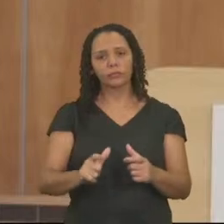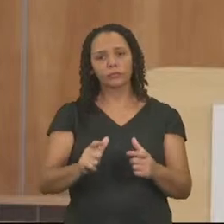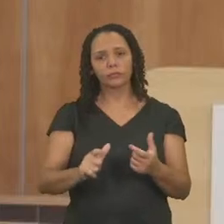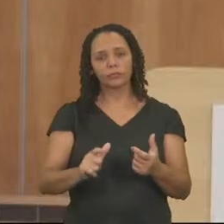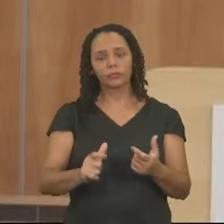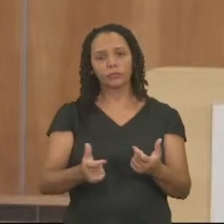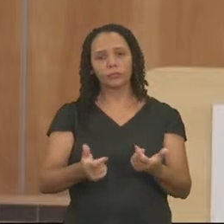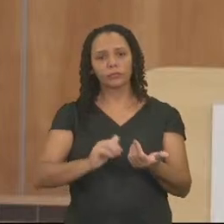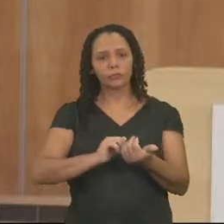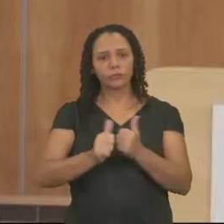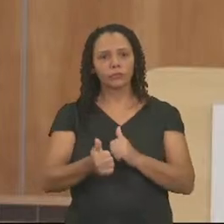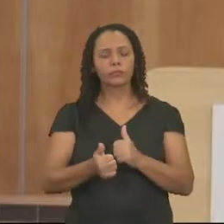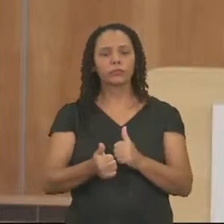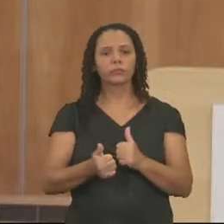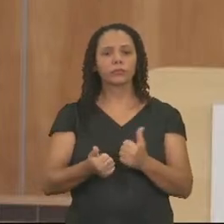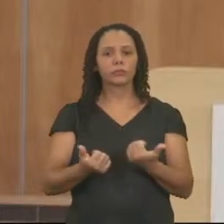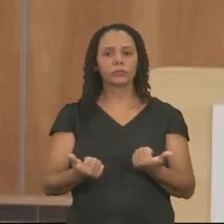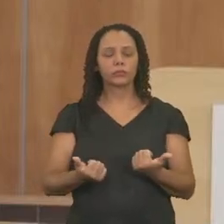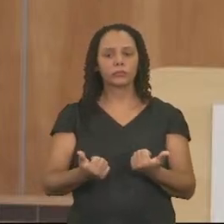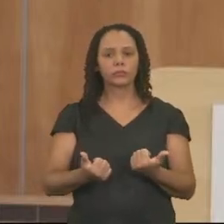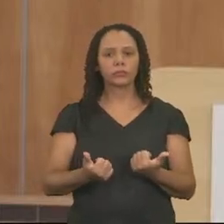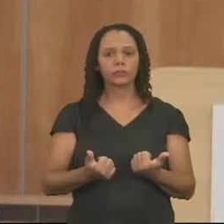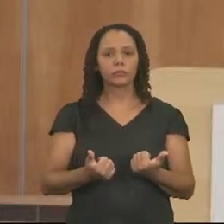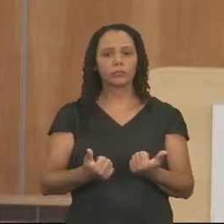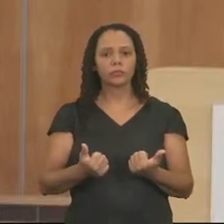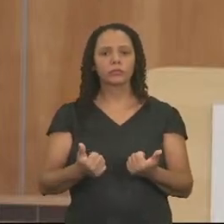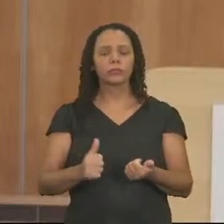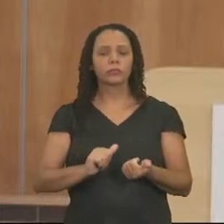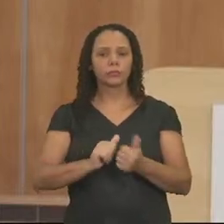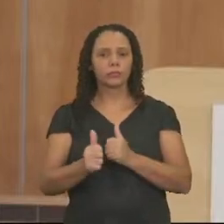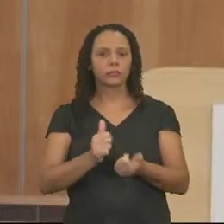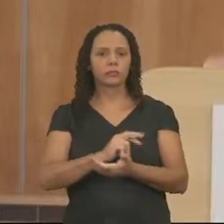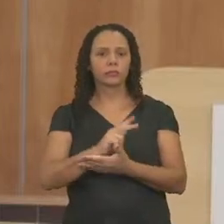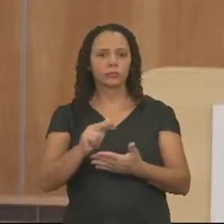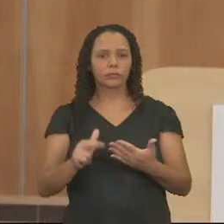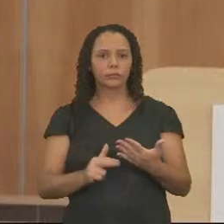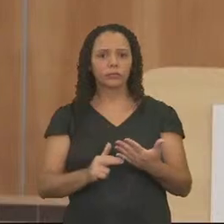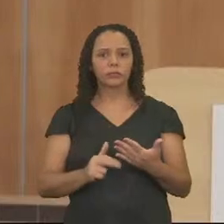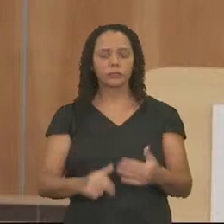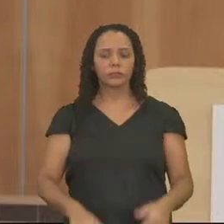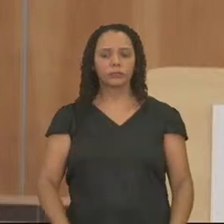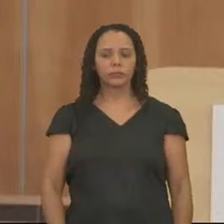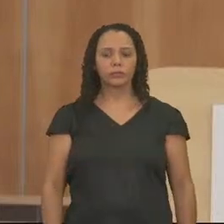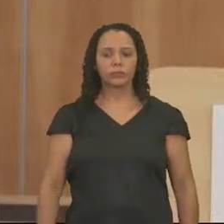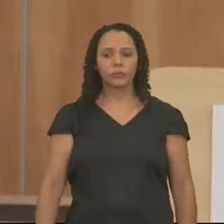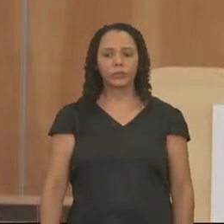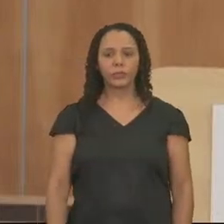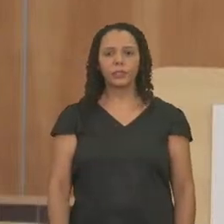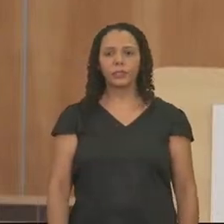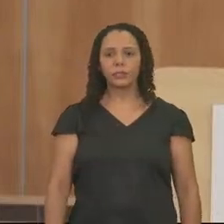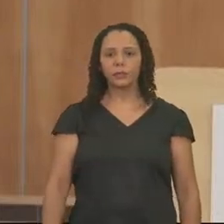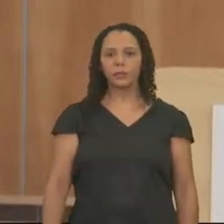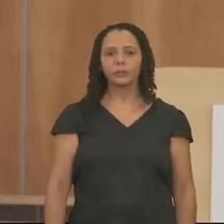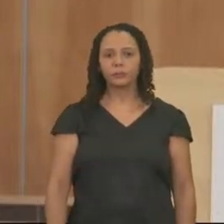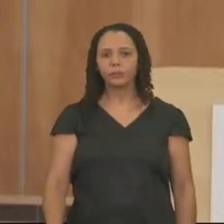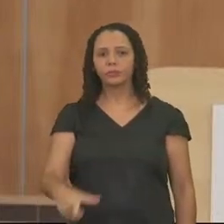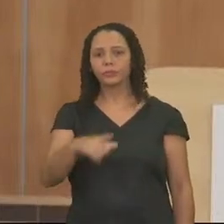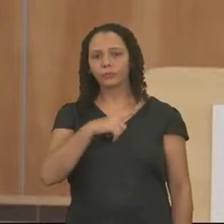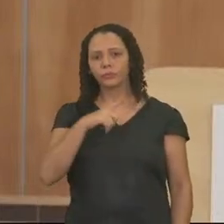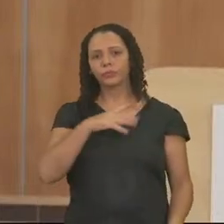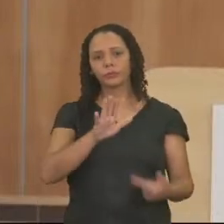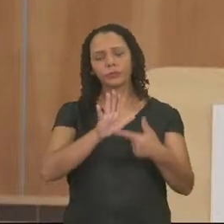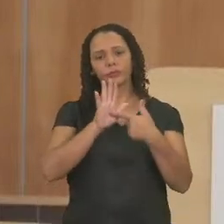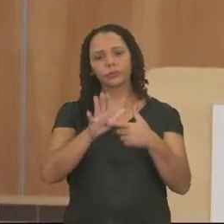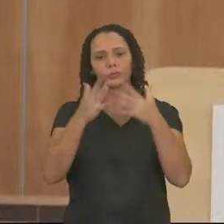públicas, em espaços de recreação e de prática poliesportiva. Vereador, o senhor em vários momentos tem demonstrado estar